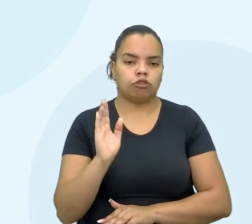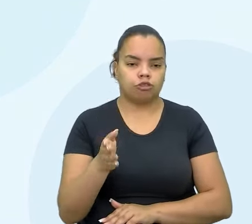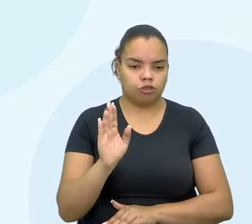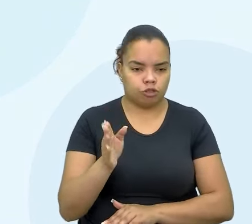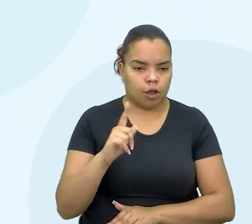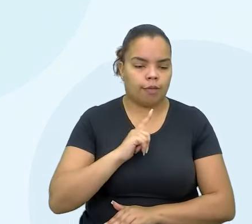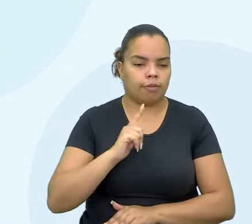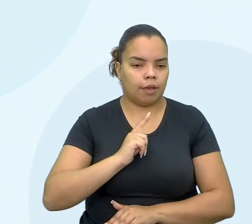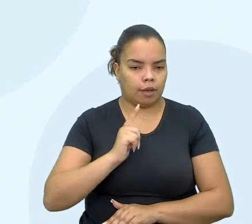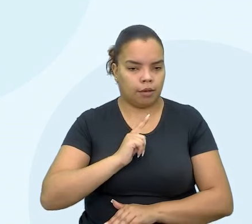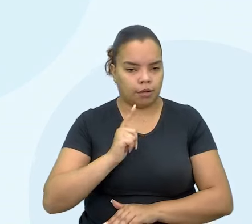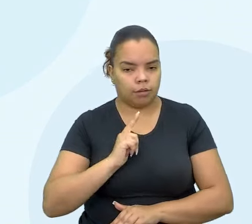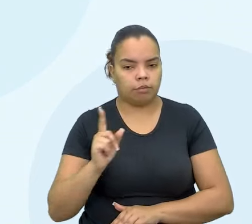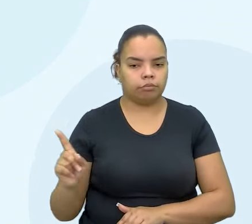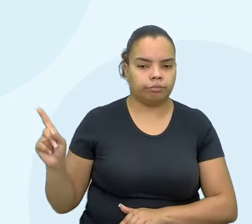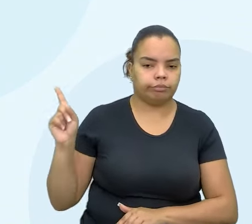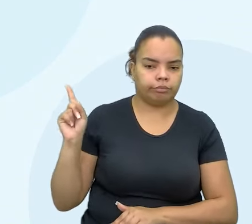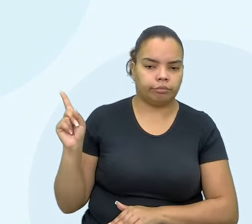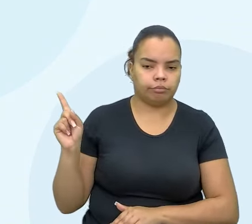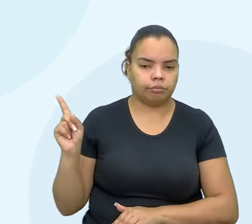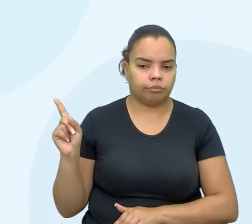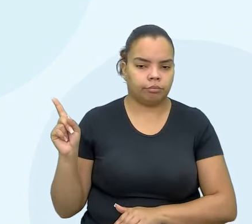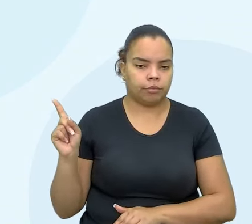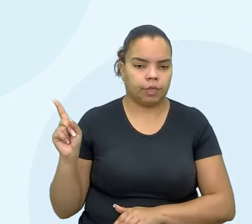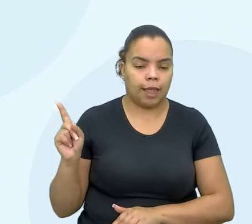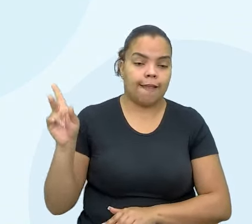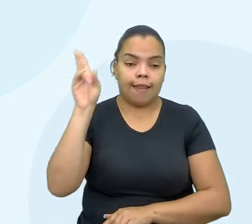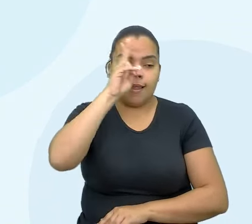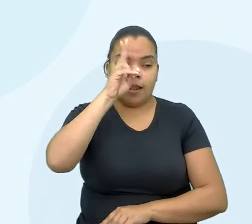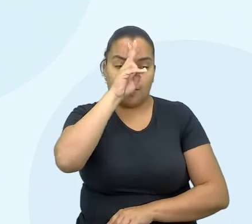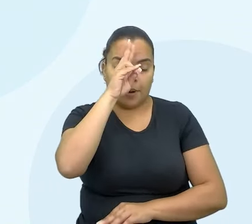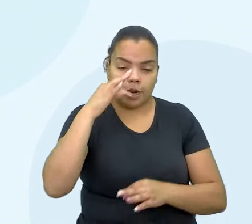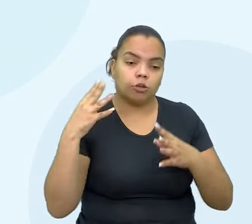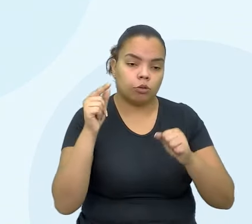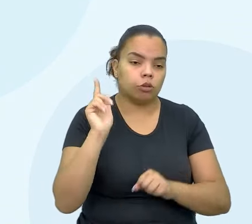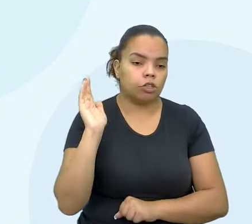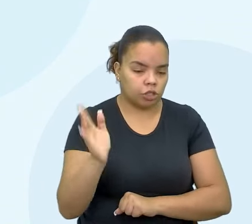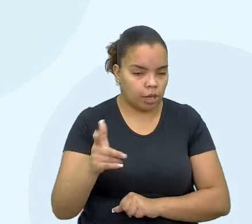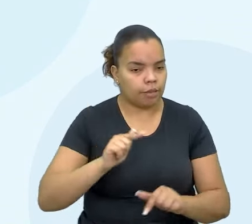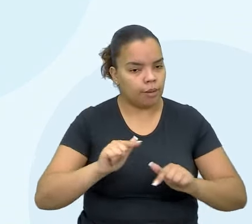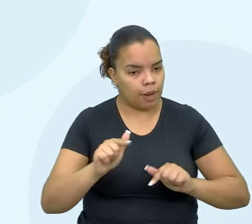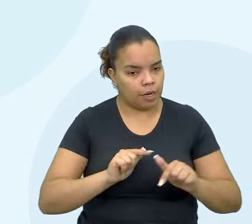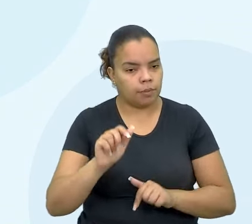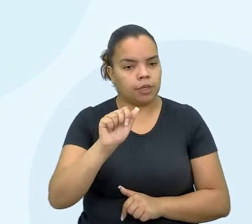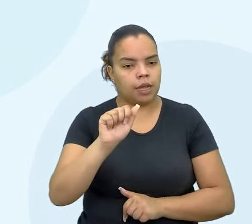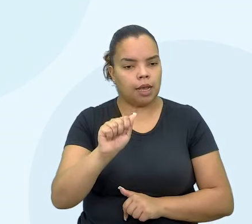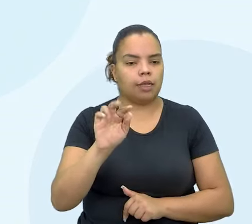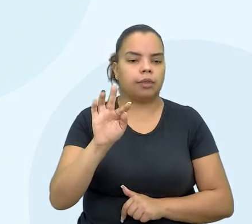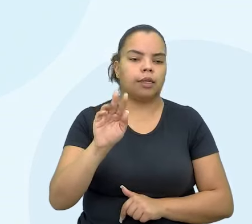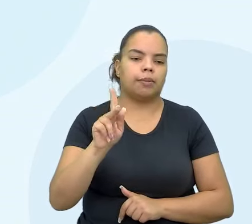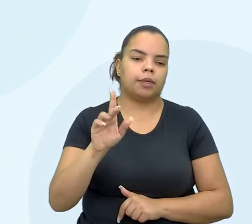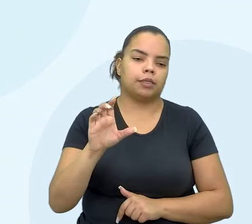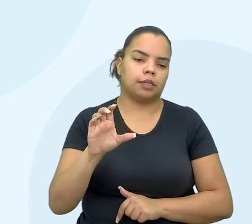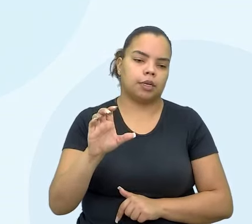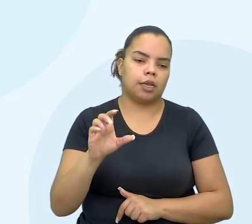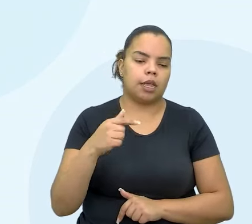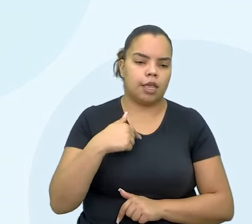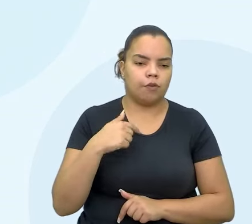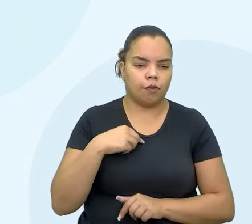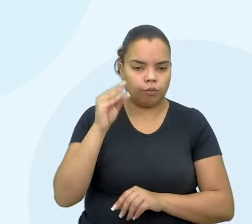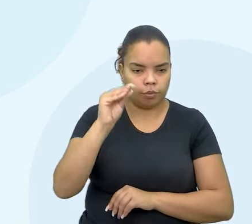percurso, revisitarem, tá? Tudo que a gente trabalhou nas ATPCs, ok? Eu vou acessar